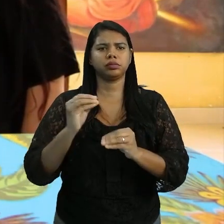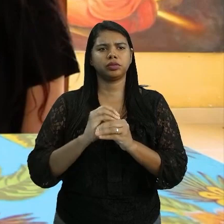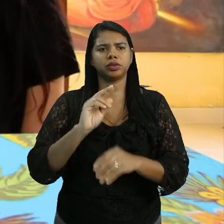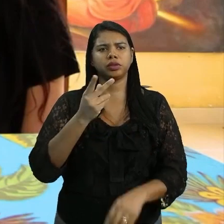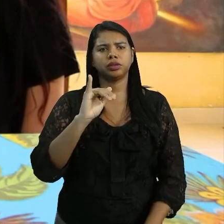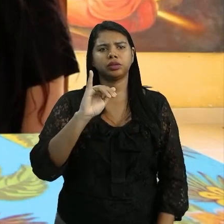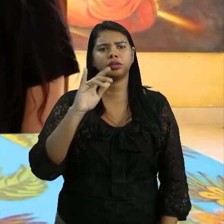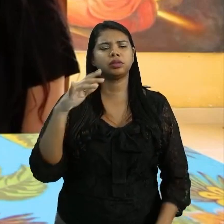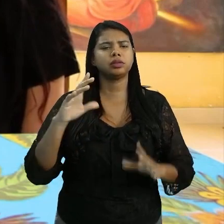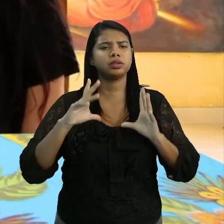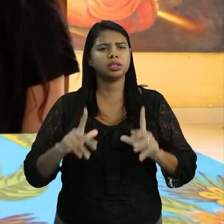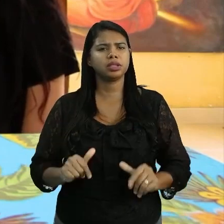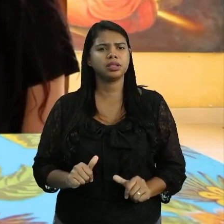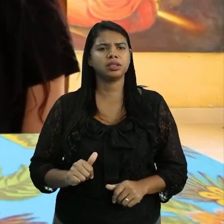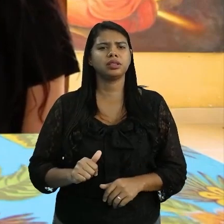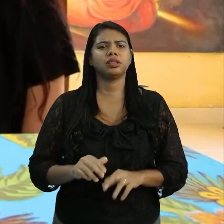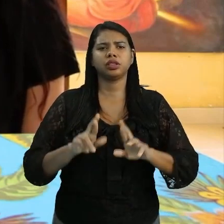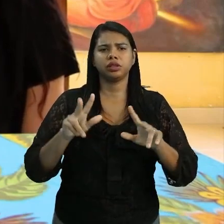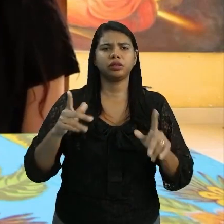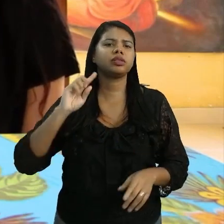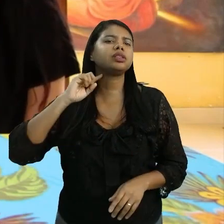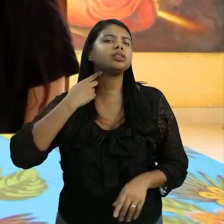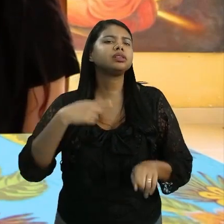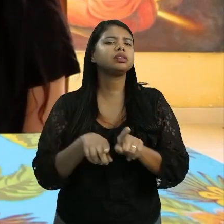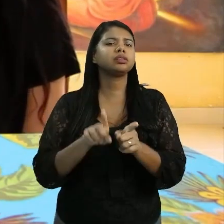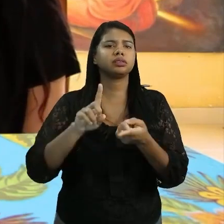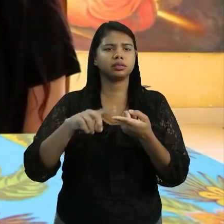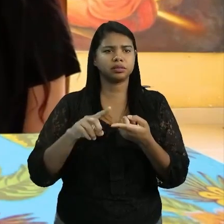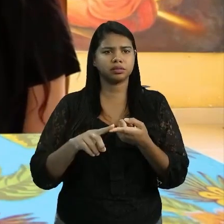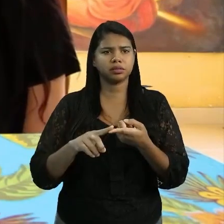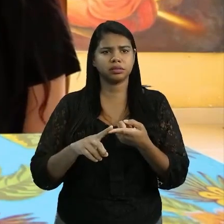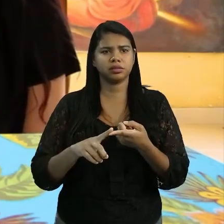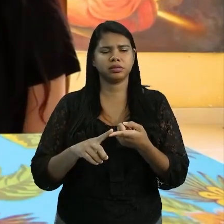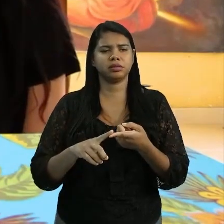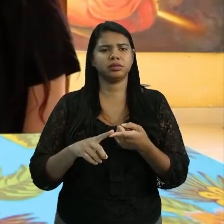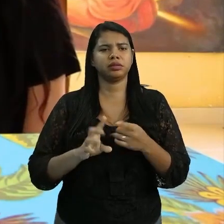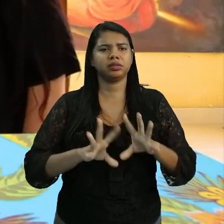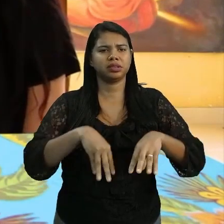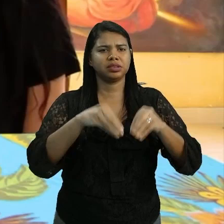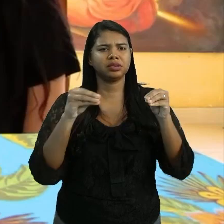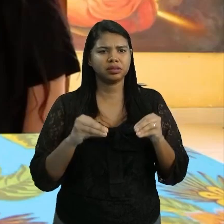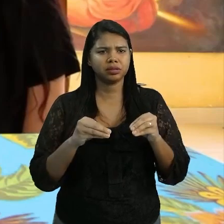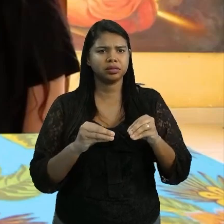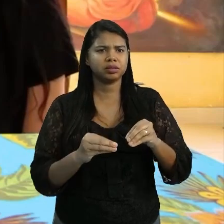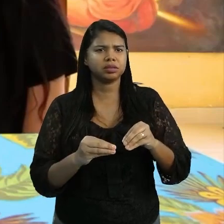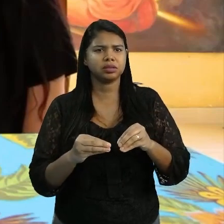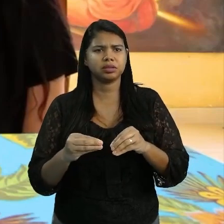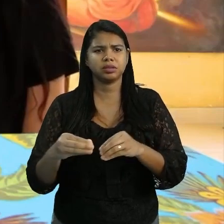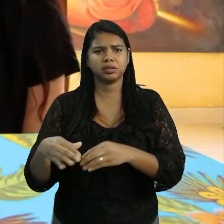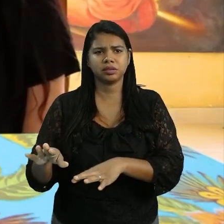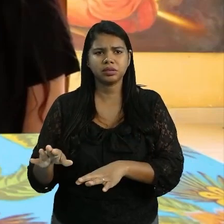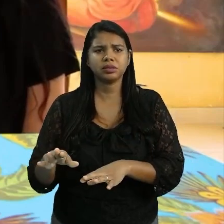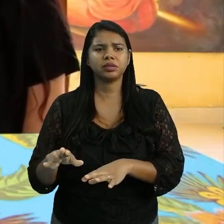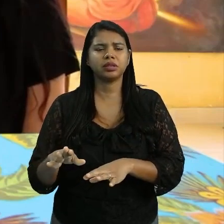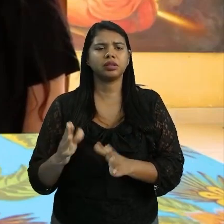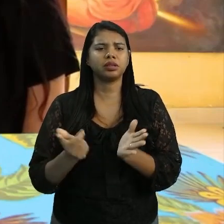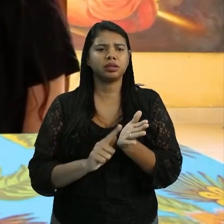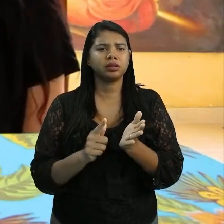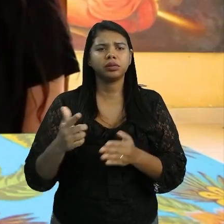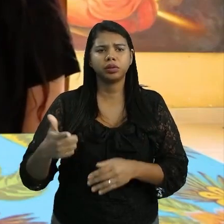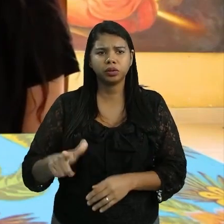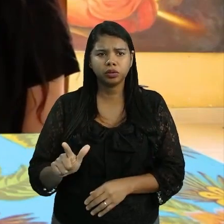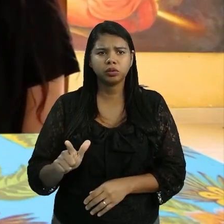usa plástico descartáveis, por exemplo, não usa nem prato, nem talheres, nada que seja descartável. Tudo